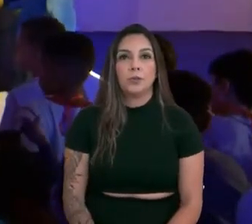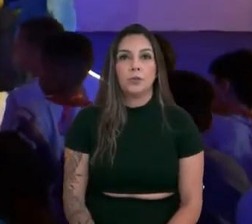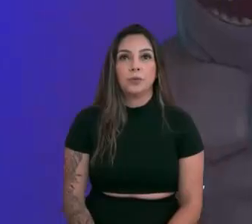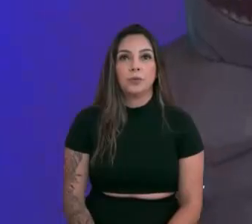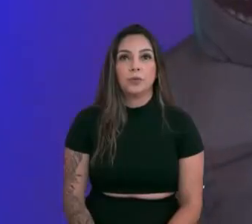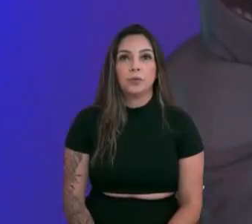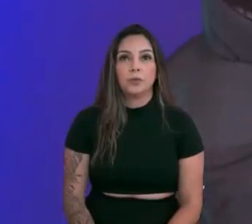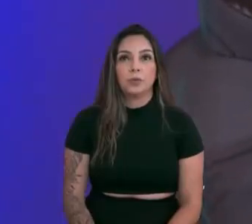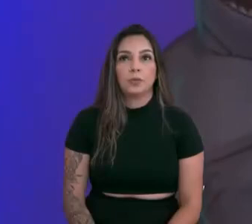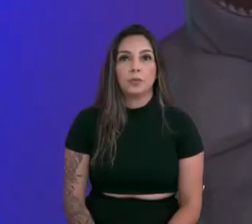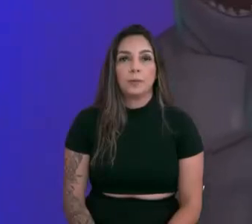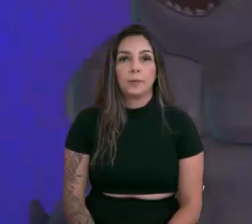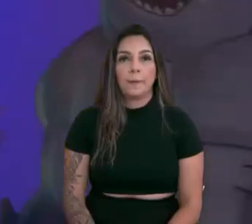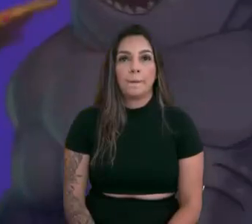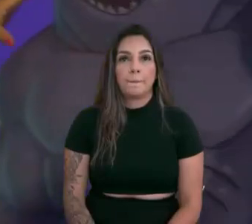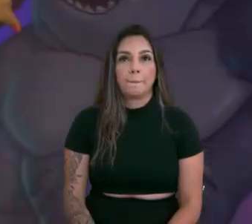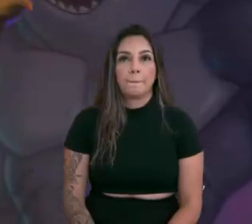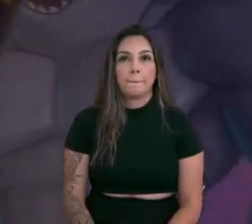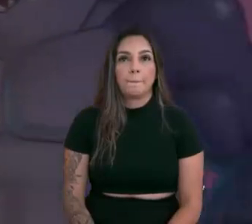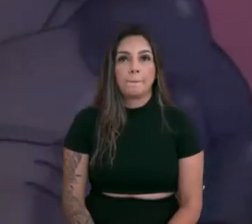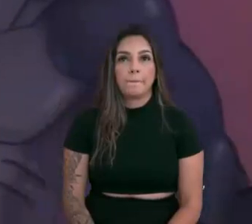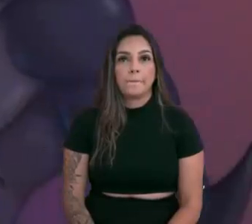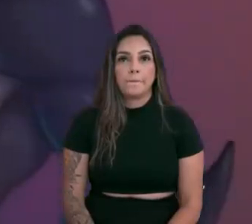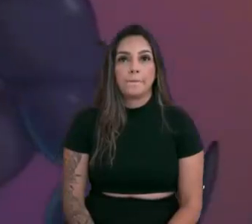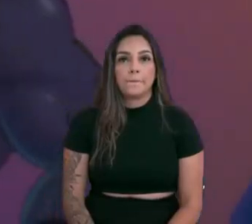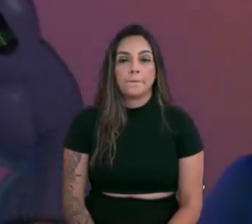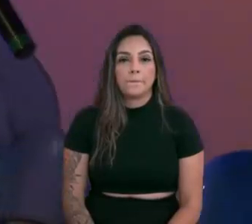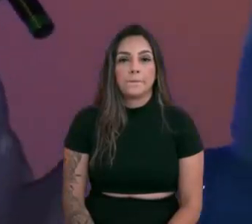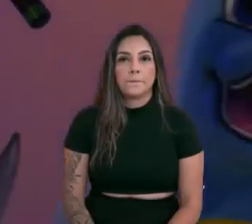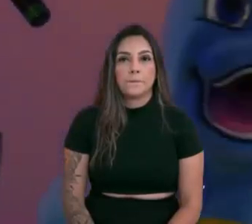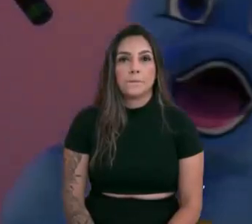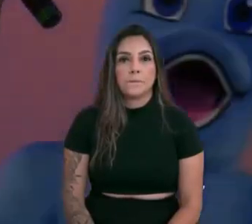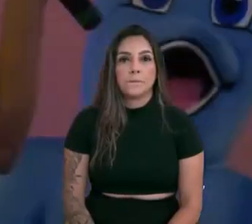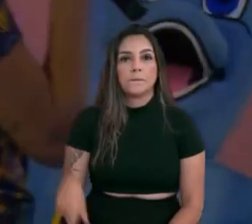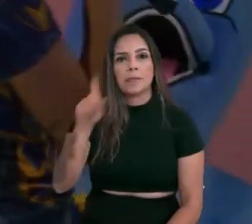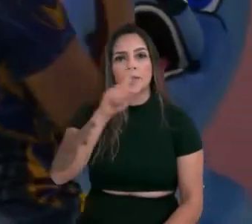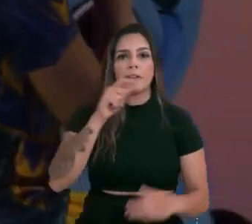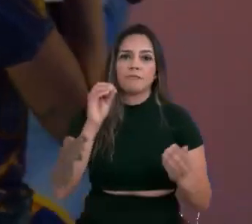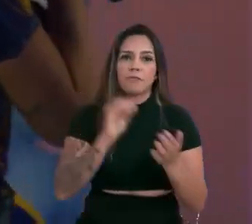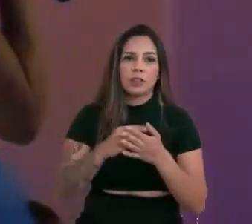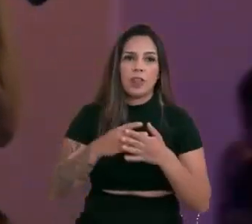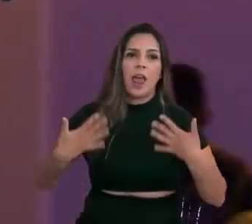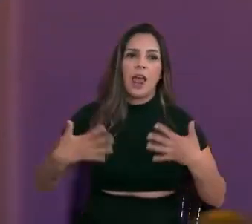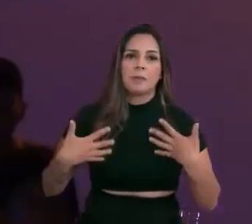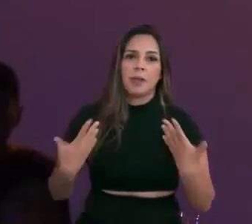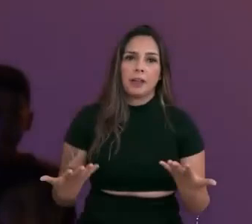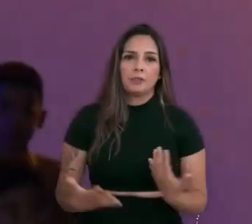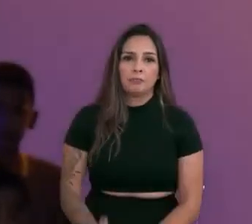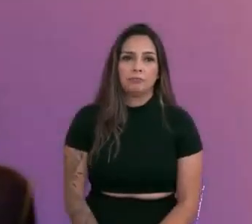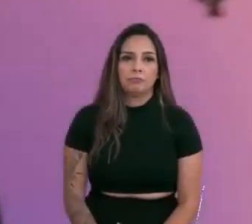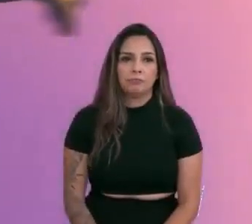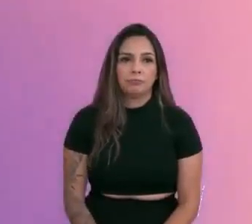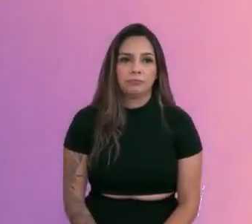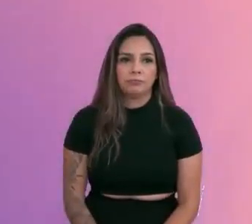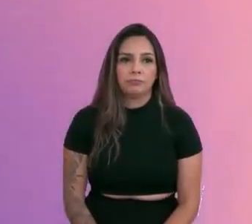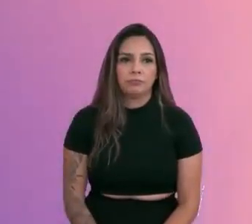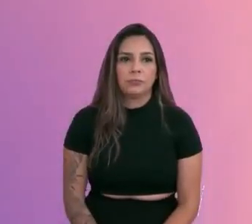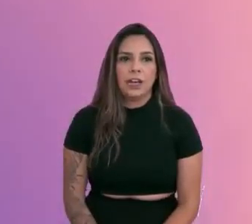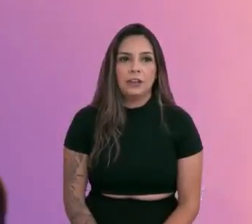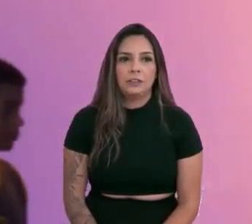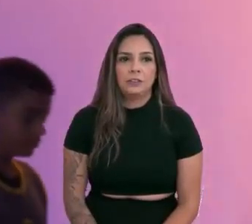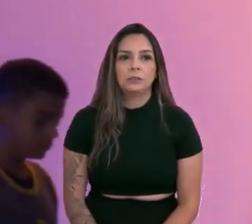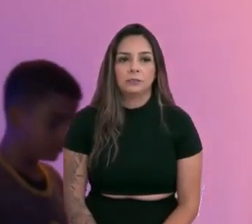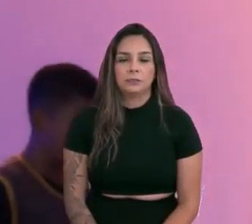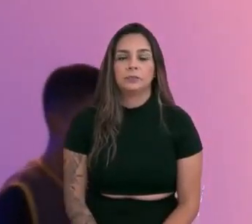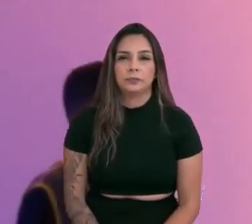Isso mesmo. Ó, mas eu tô achando vocês muito desanimados. Ó, esse grupinho aqui do canto,